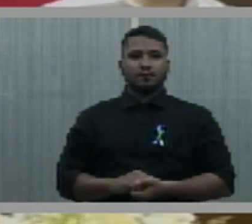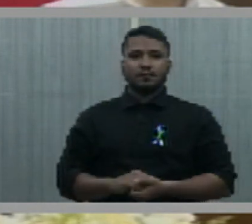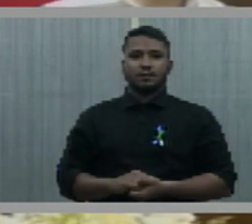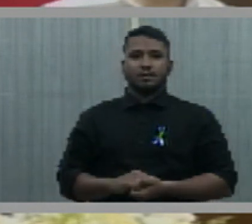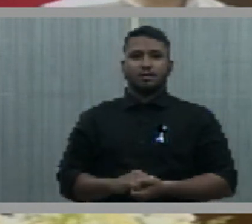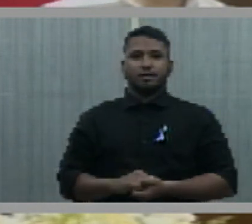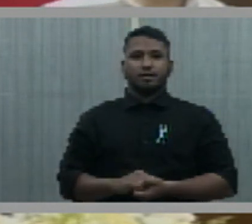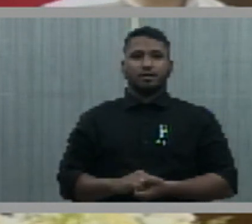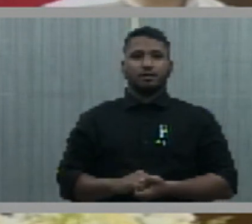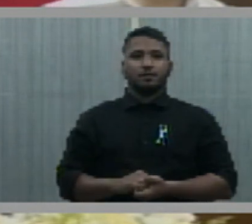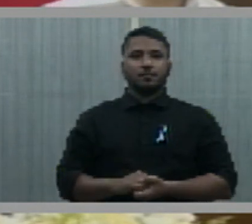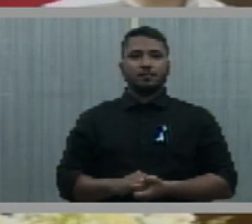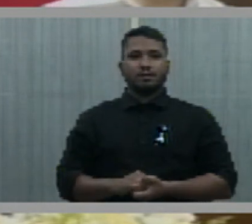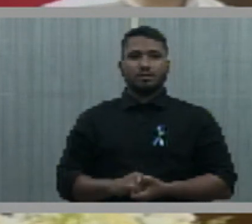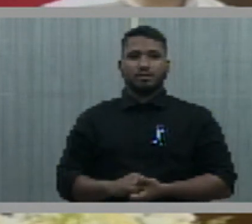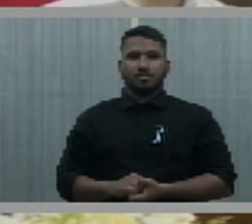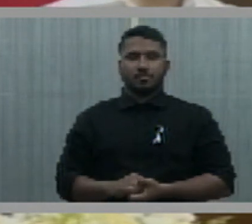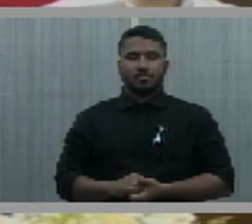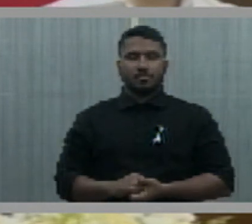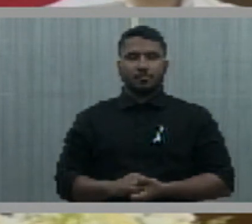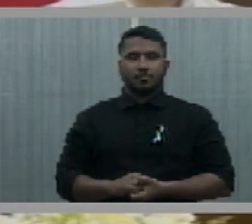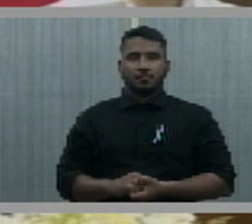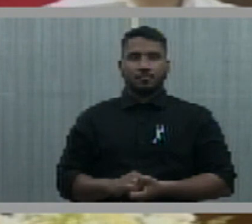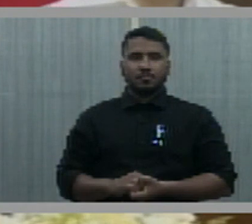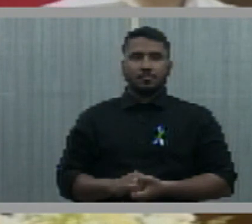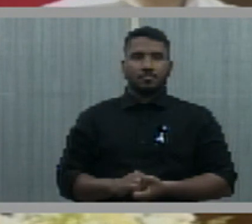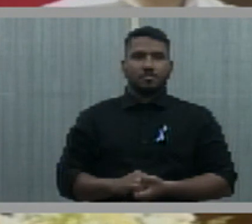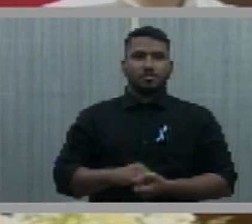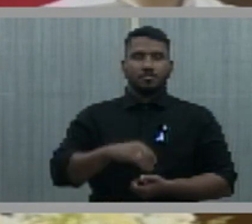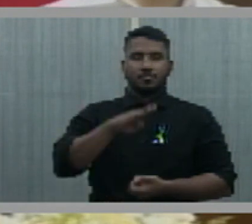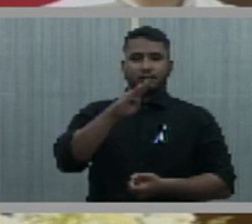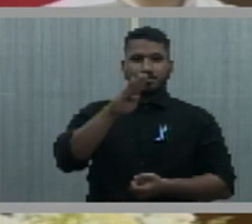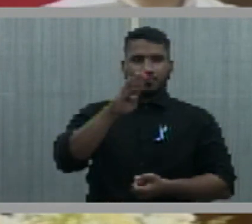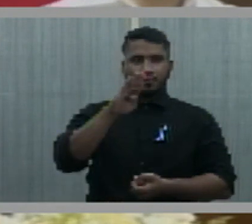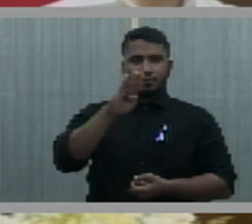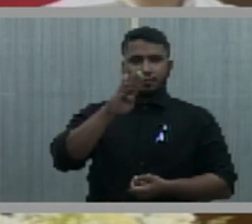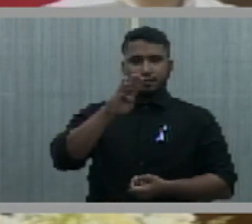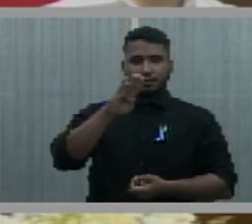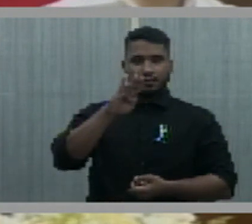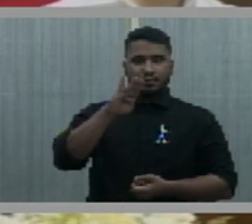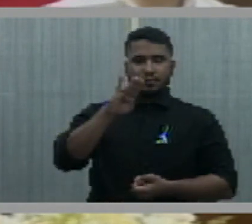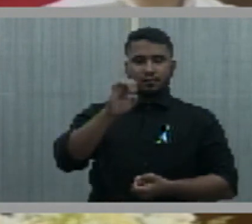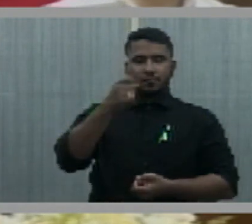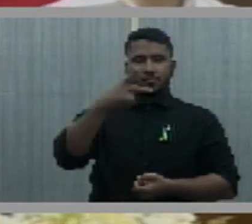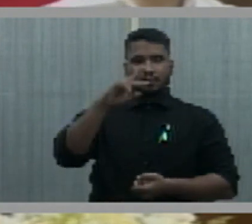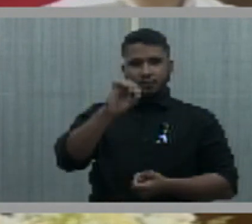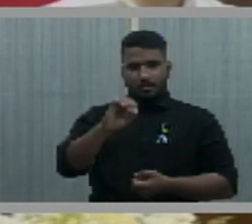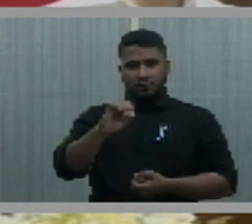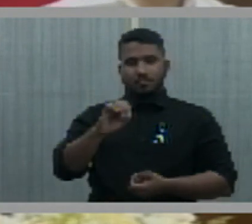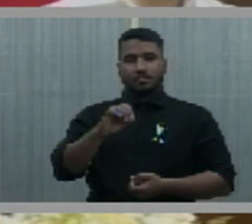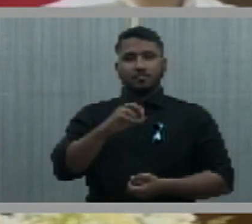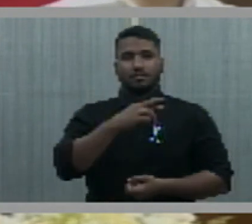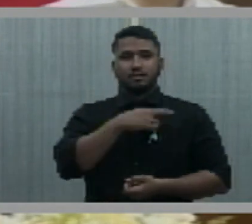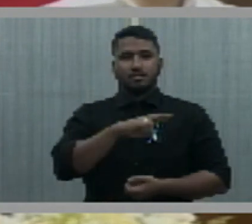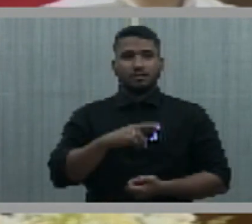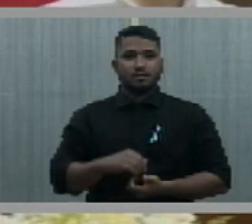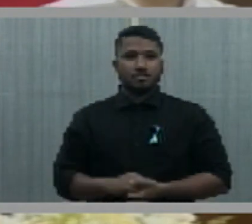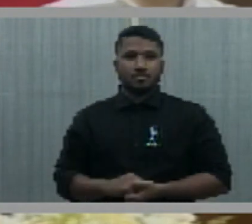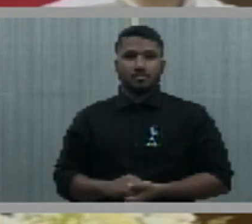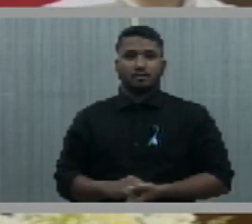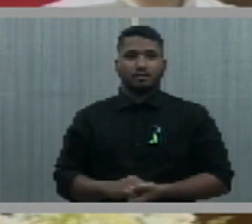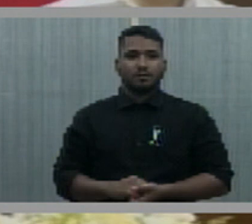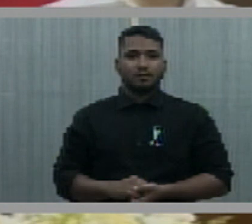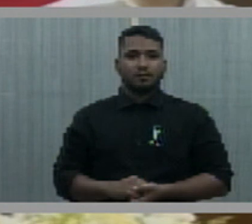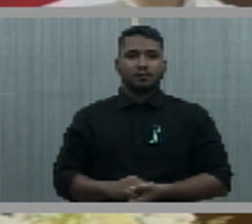Bispos do Brasil, inicialmente foi bispo referencial para a vida consagrada e religiosa.